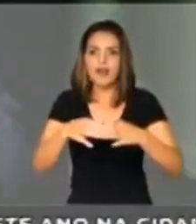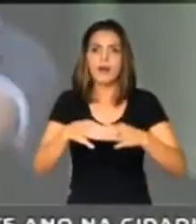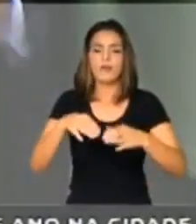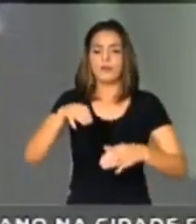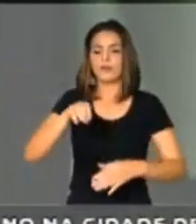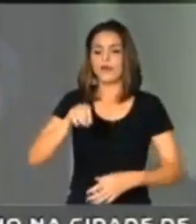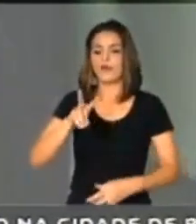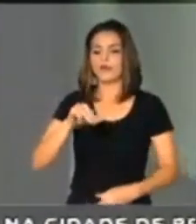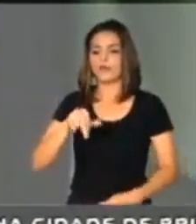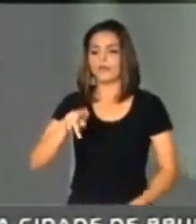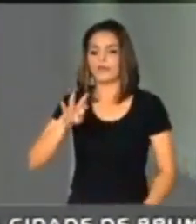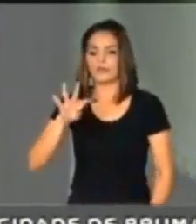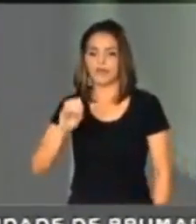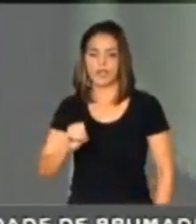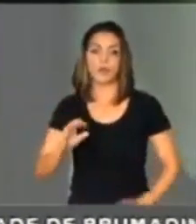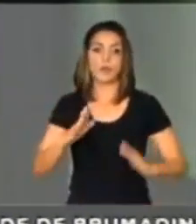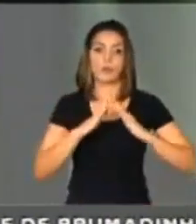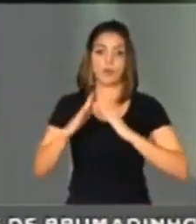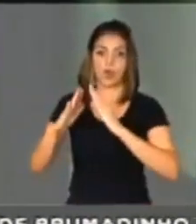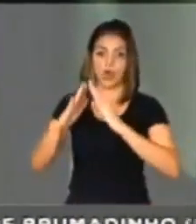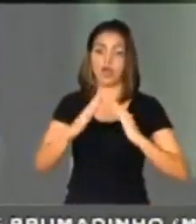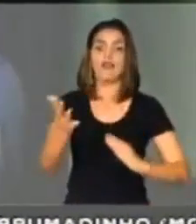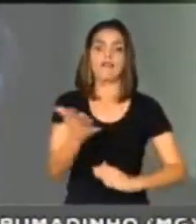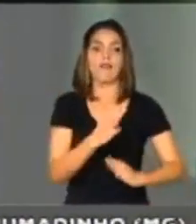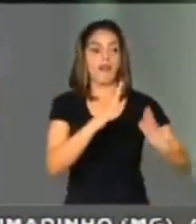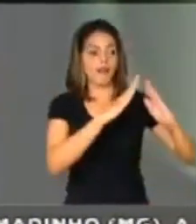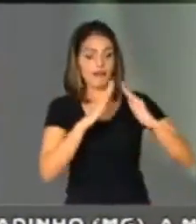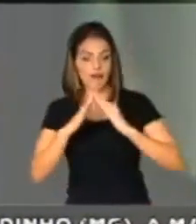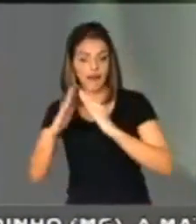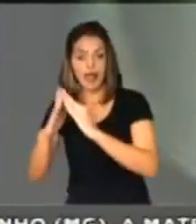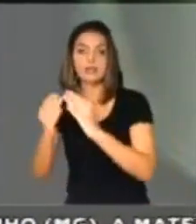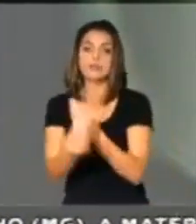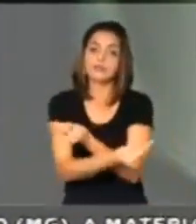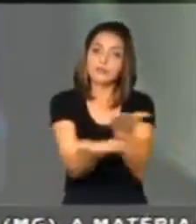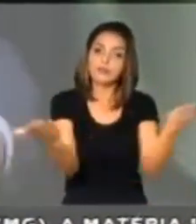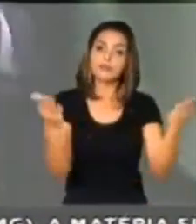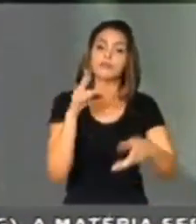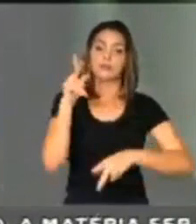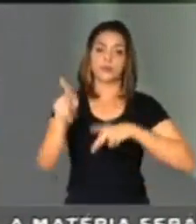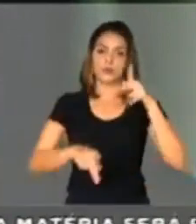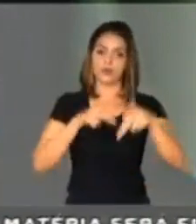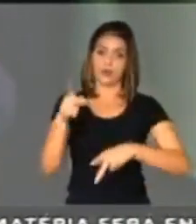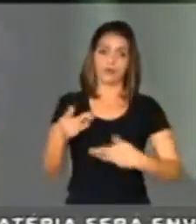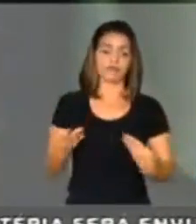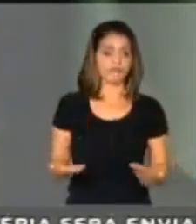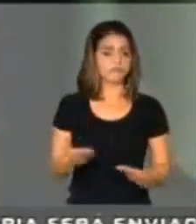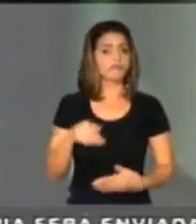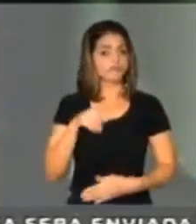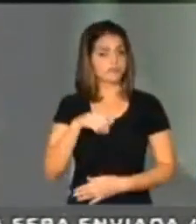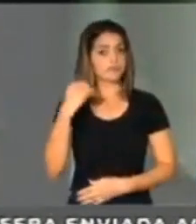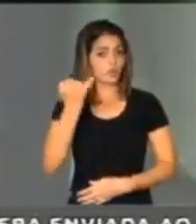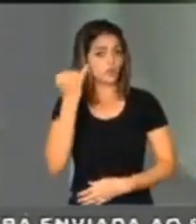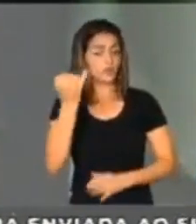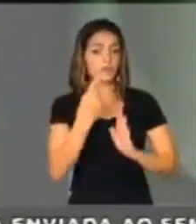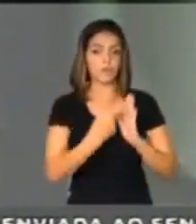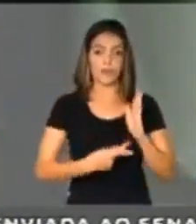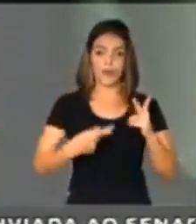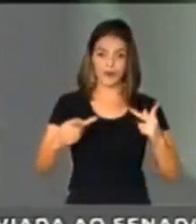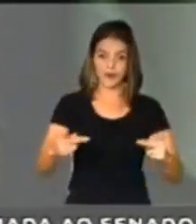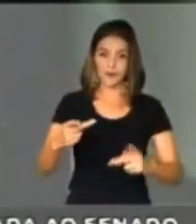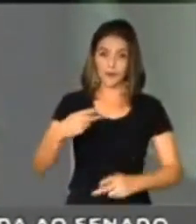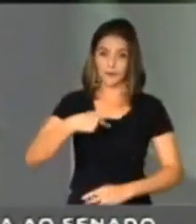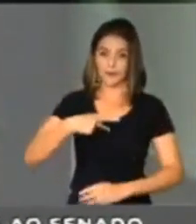moradia que querem erguer a moradia popular. Isso é fundamental. Além de que o Minha Casa Minha